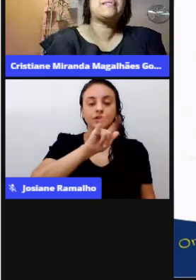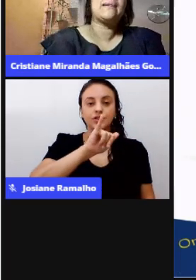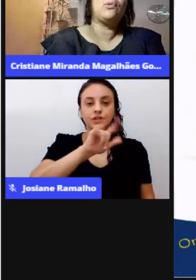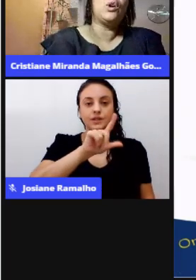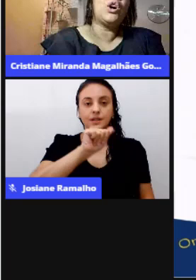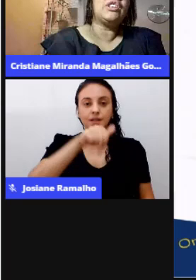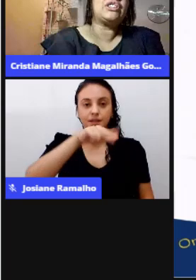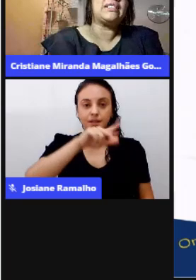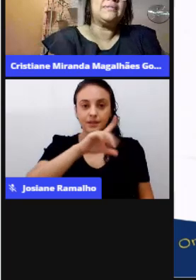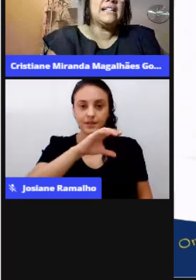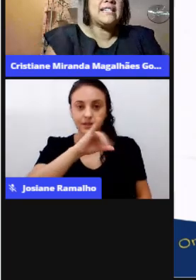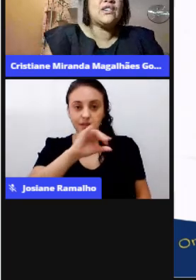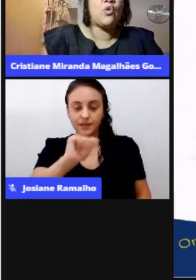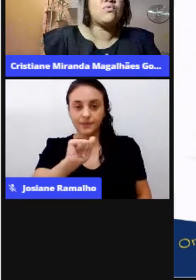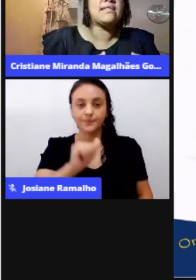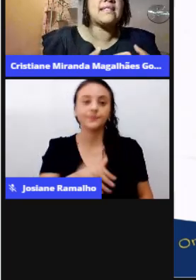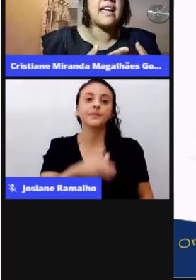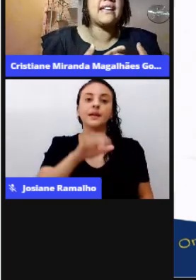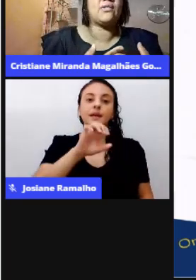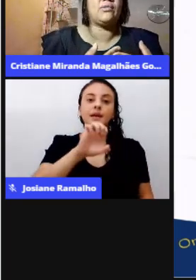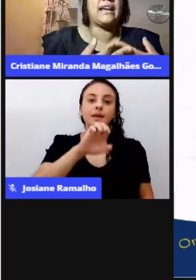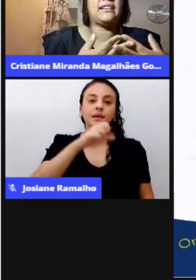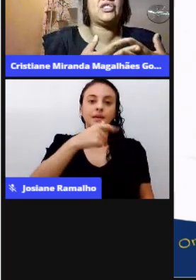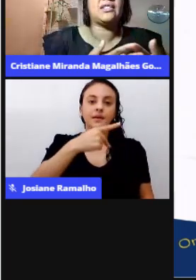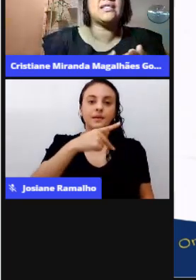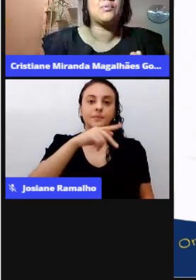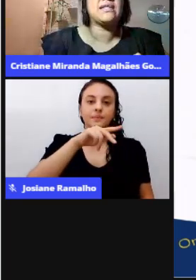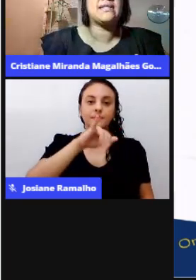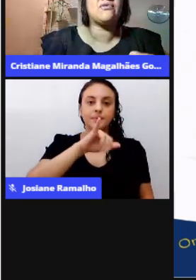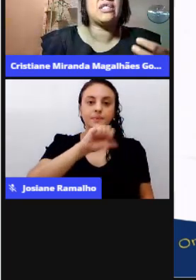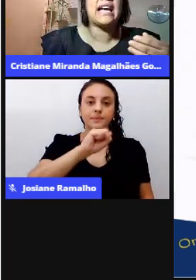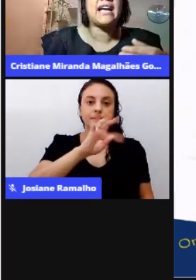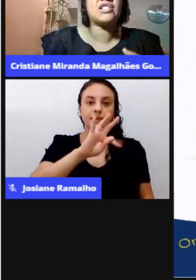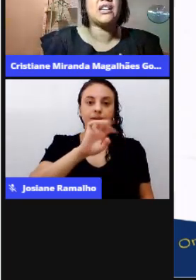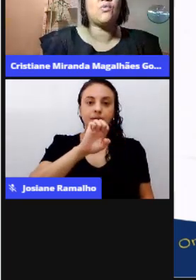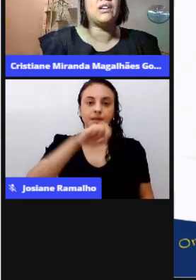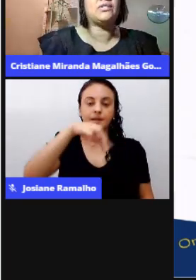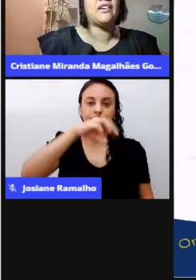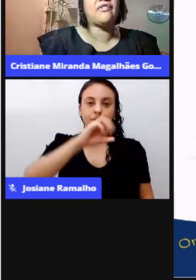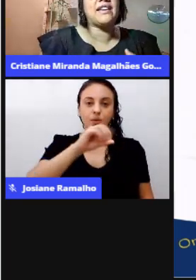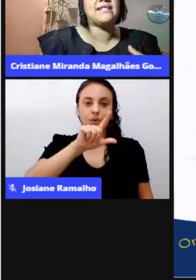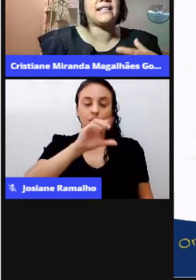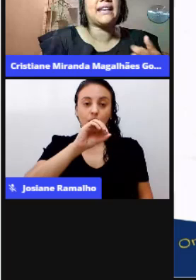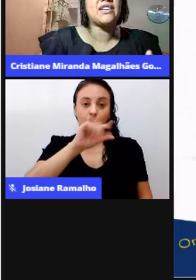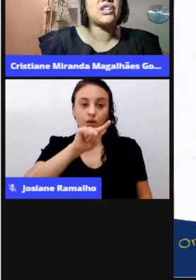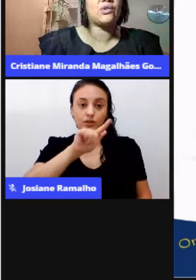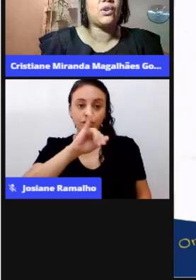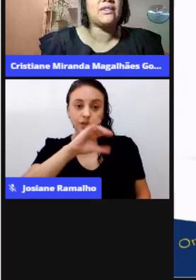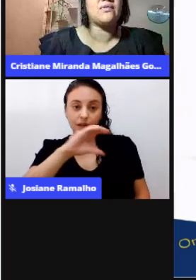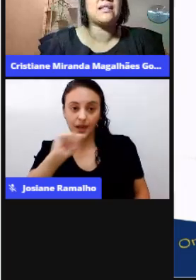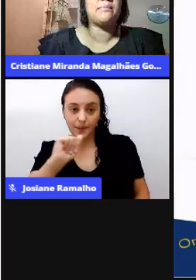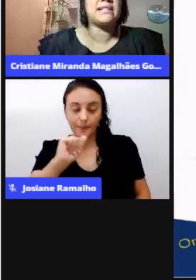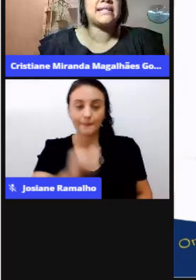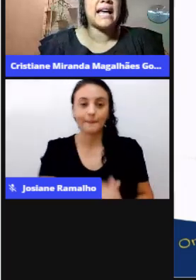vigilância epistemológica, esse conceito, né, de transposição didática, enquanto refere-se à trajetória do saber